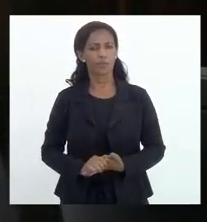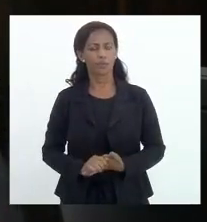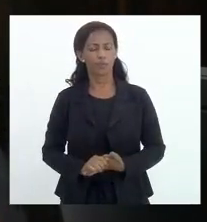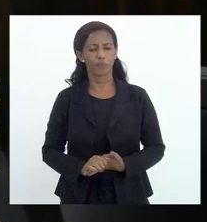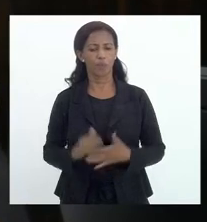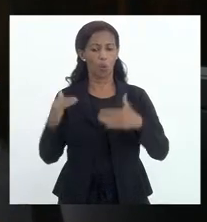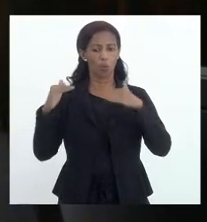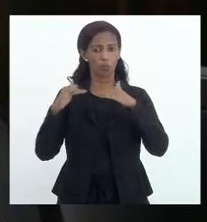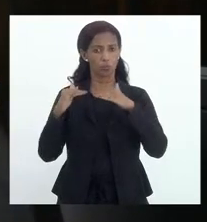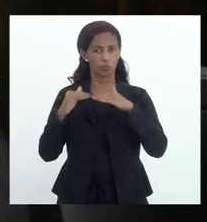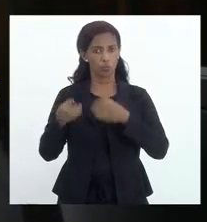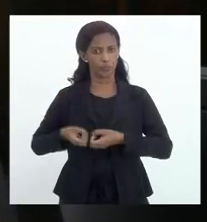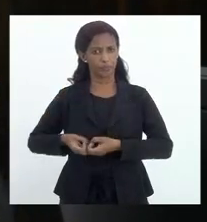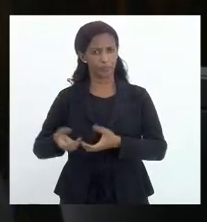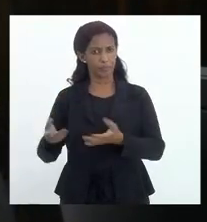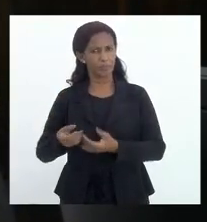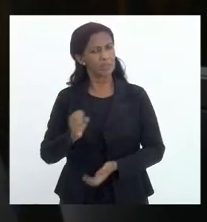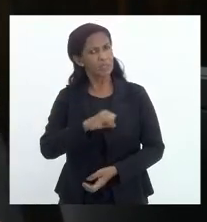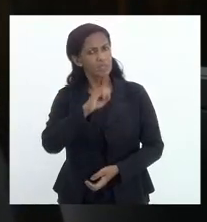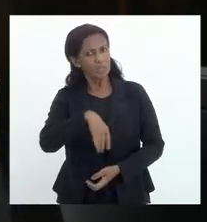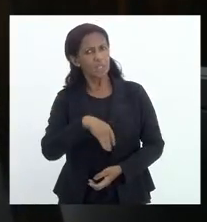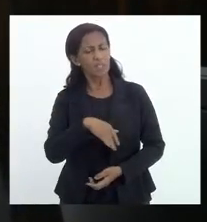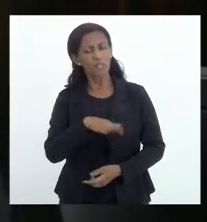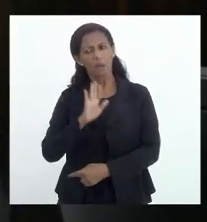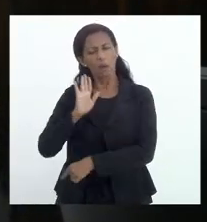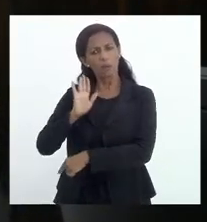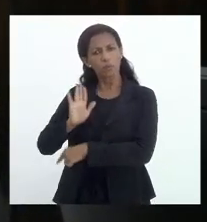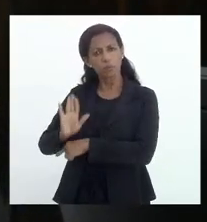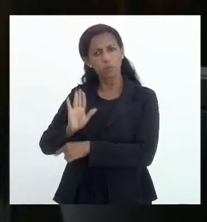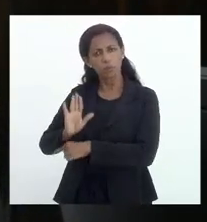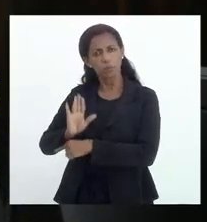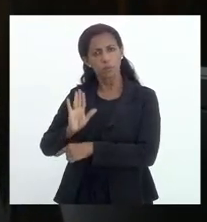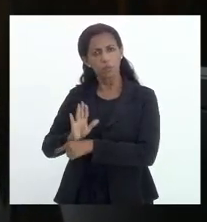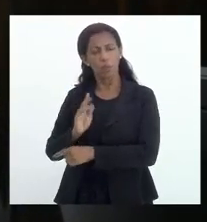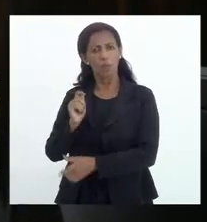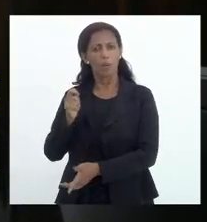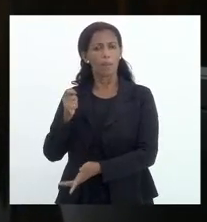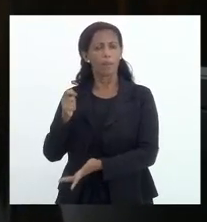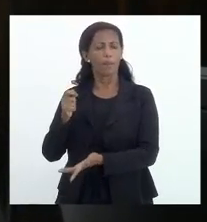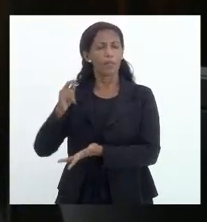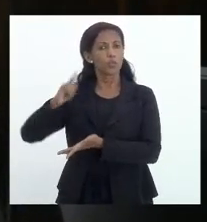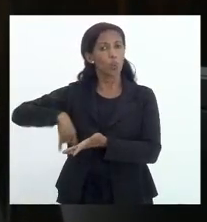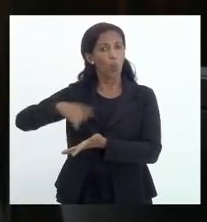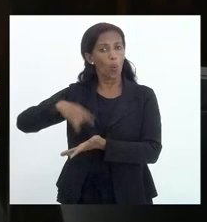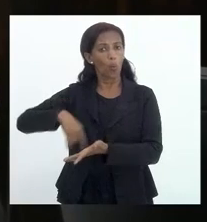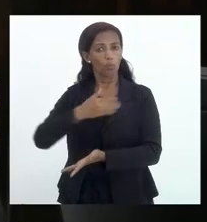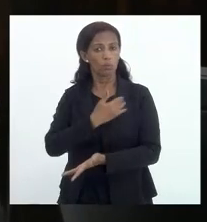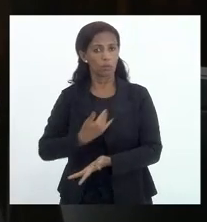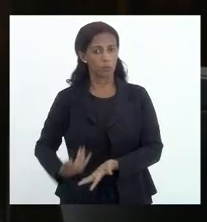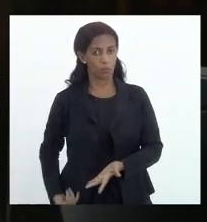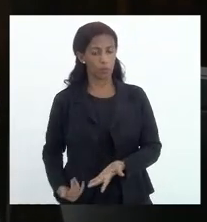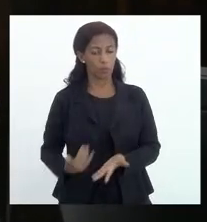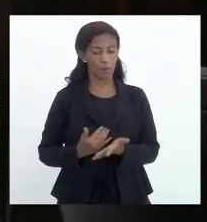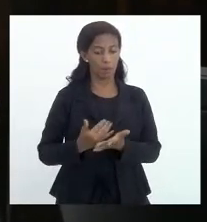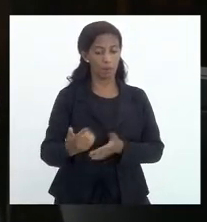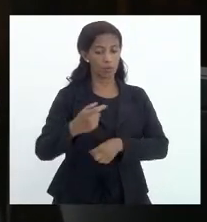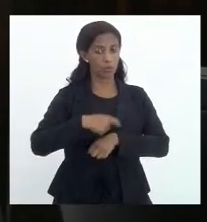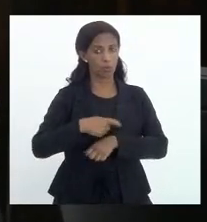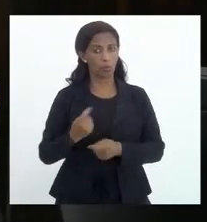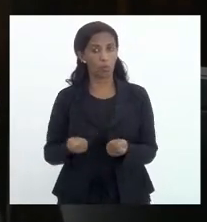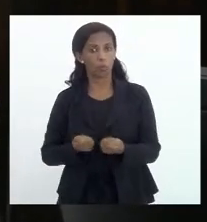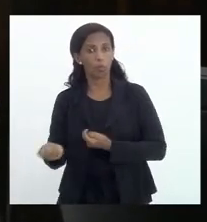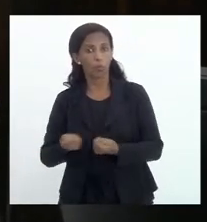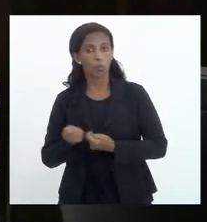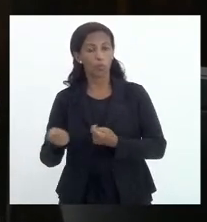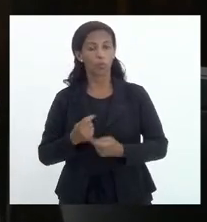o teto de gastos, sim, ele contribui para as contas públicas a partir do momento em que a gente controla,